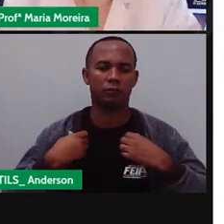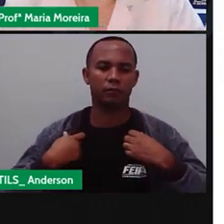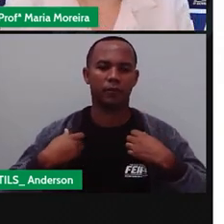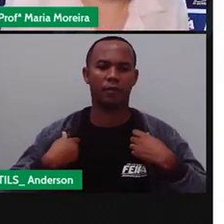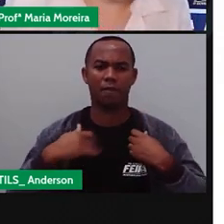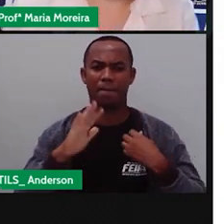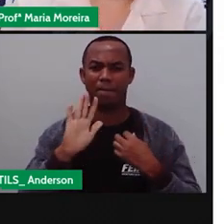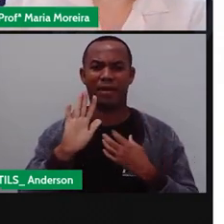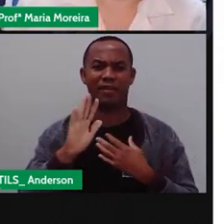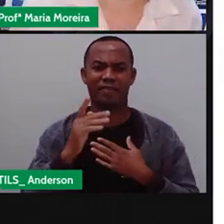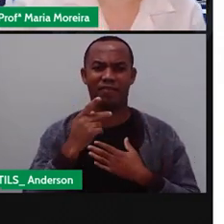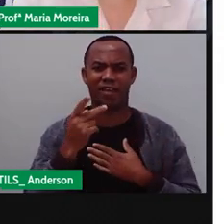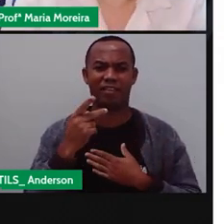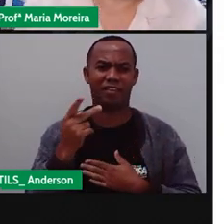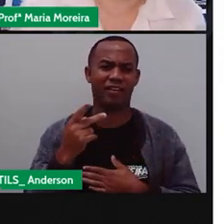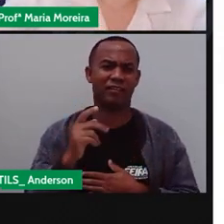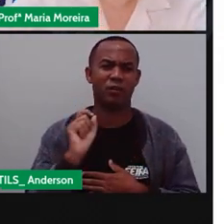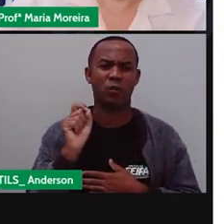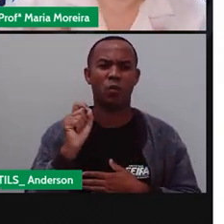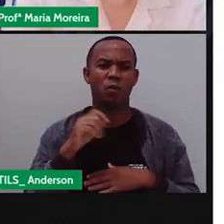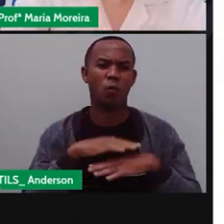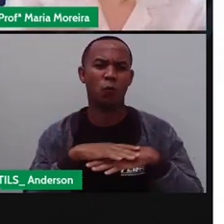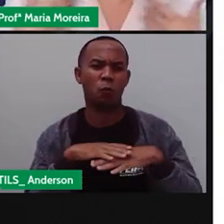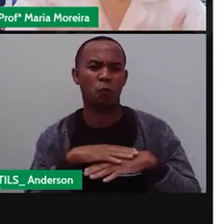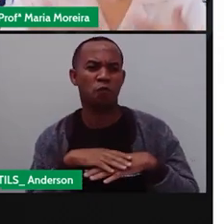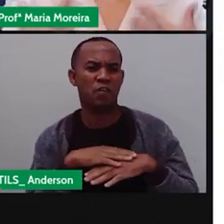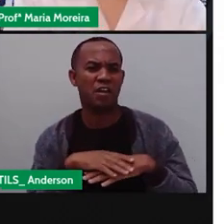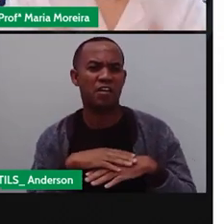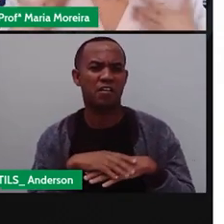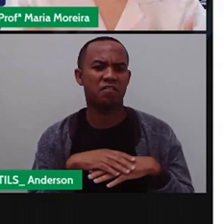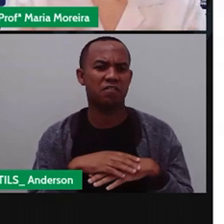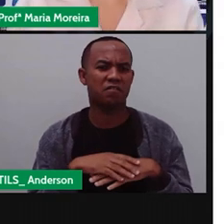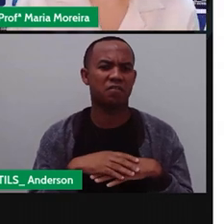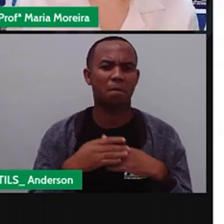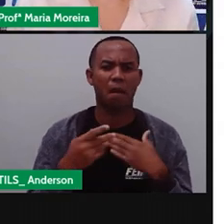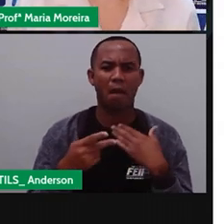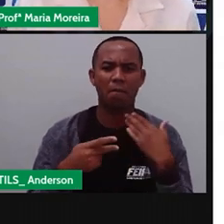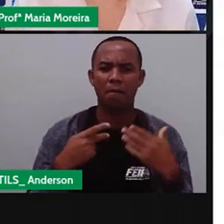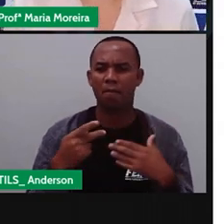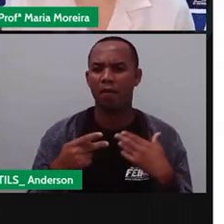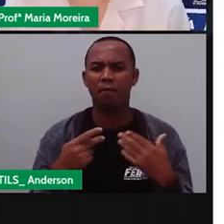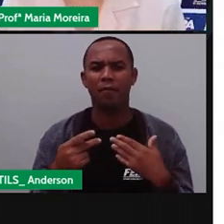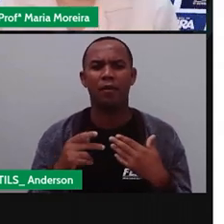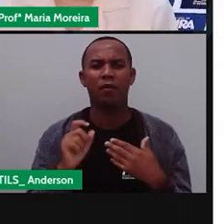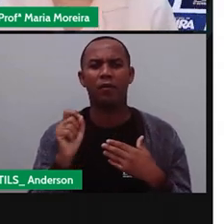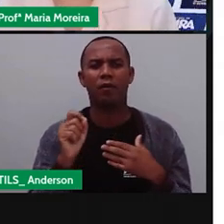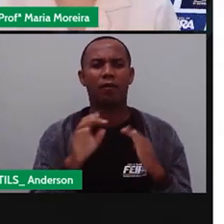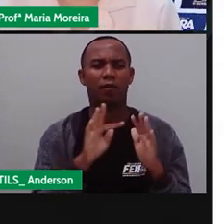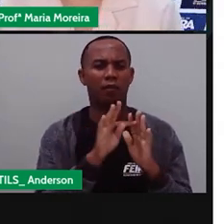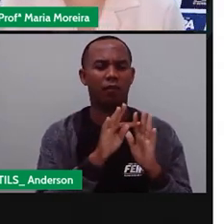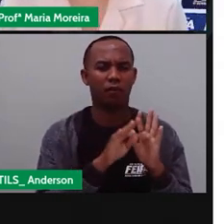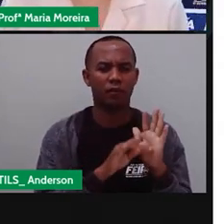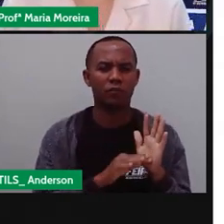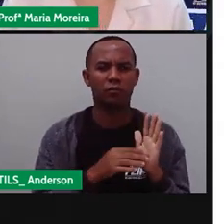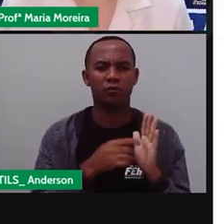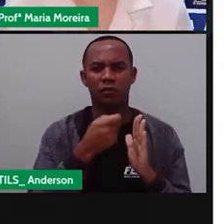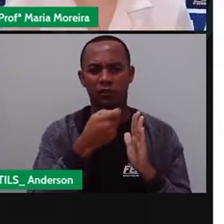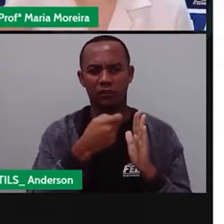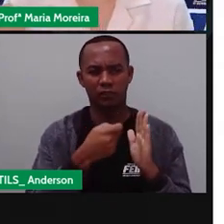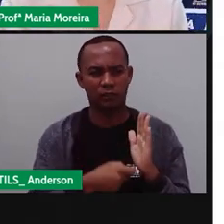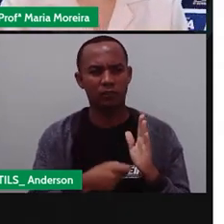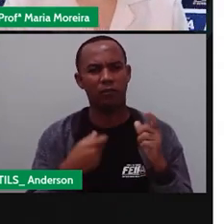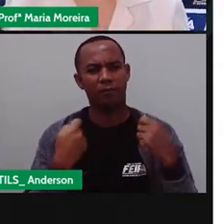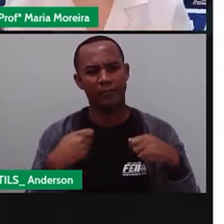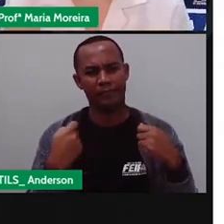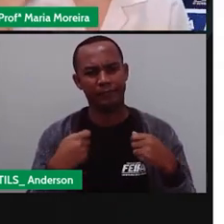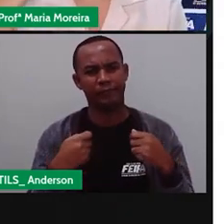Já na língua falada, permite que a gente converse, que, ó, tenha isso aqui. O texto escrito, ele precisa de